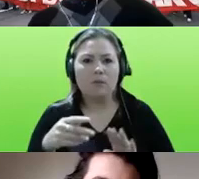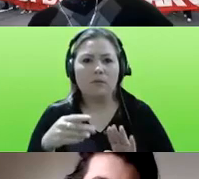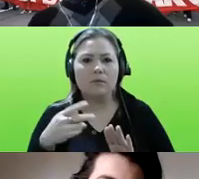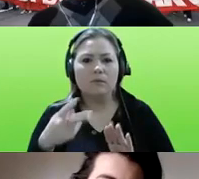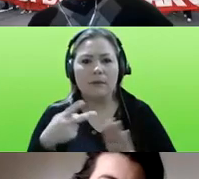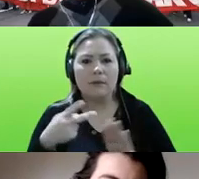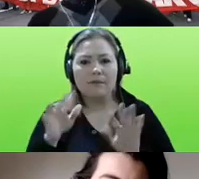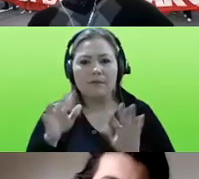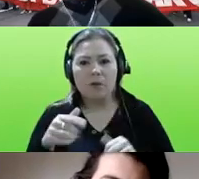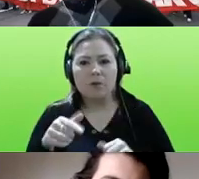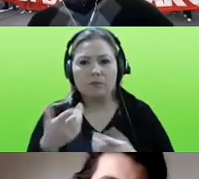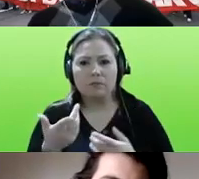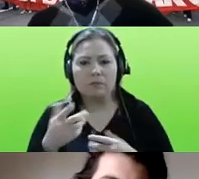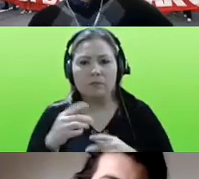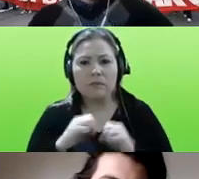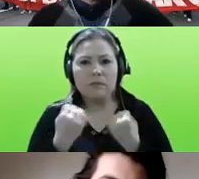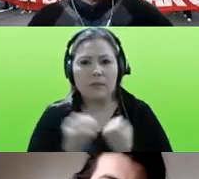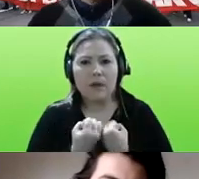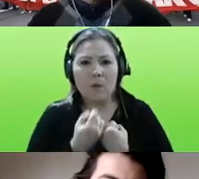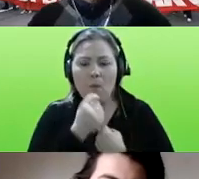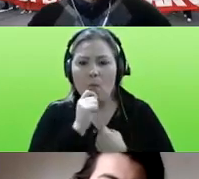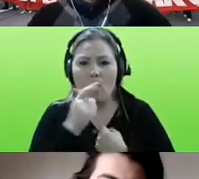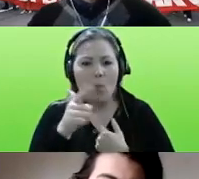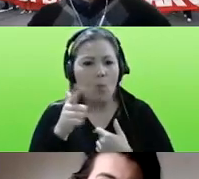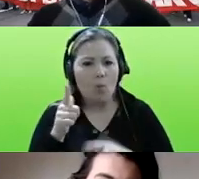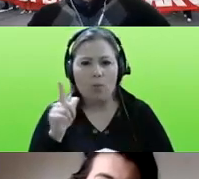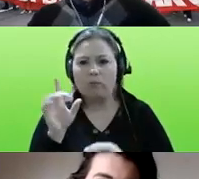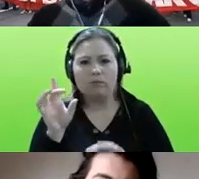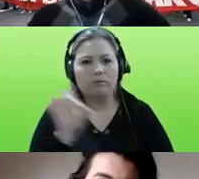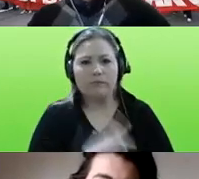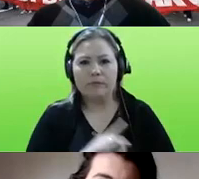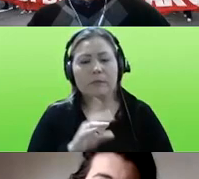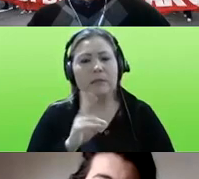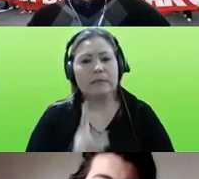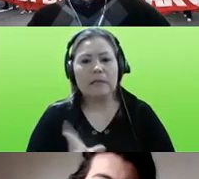seminário? Não, não tem ainda. Geralmente,